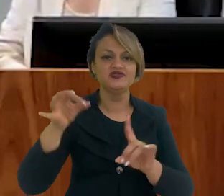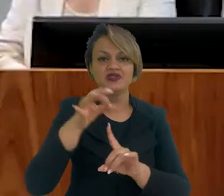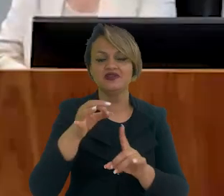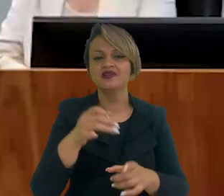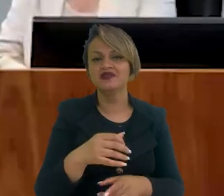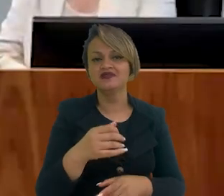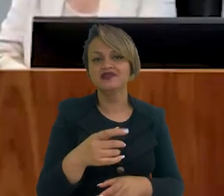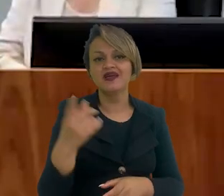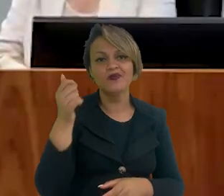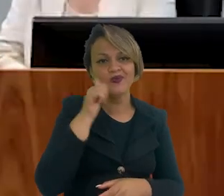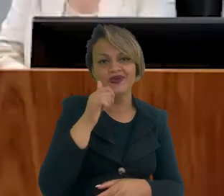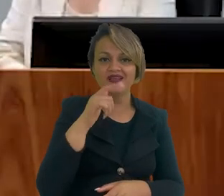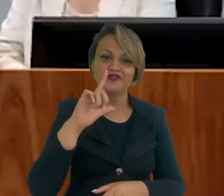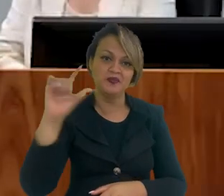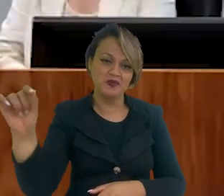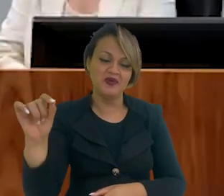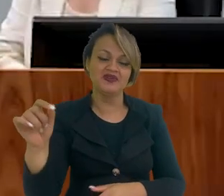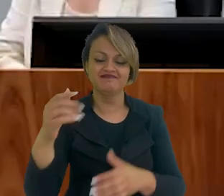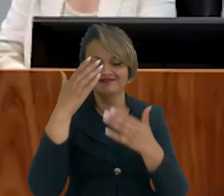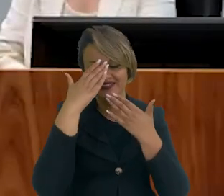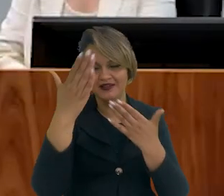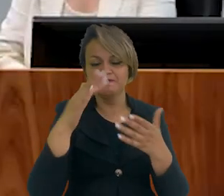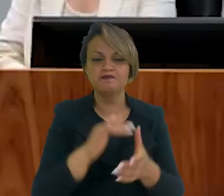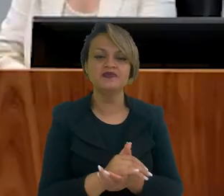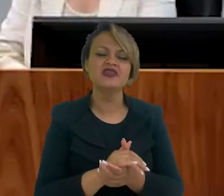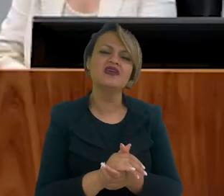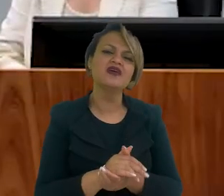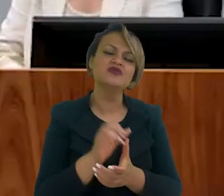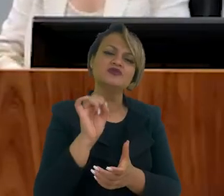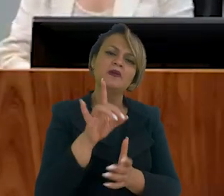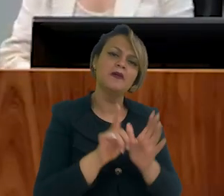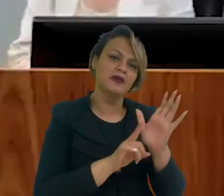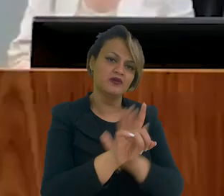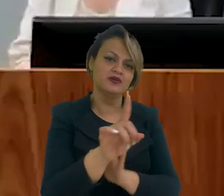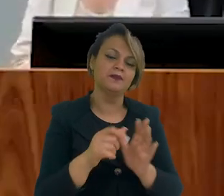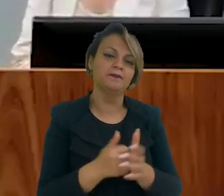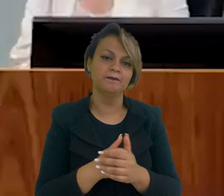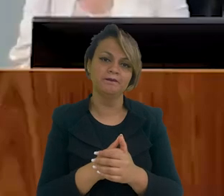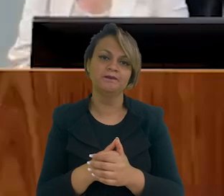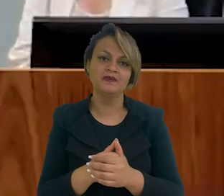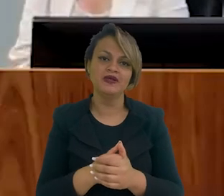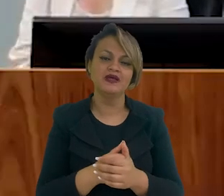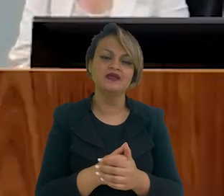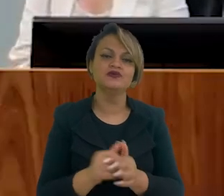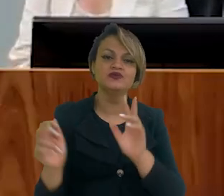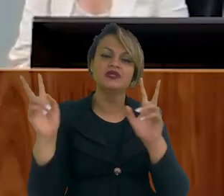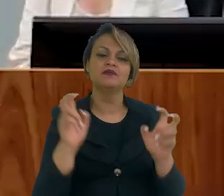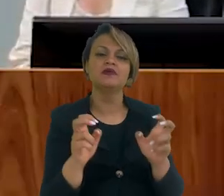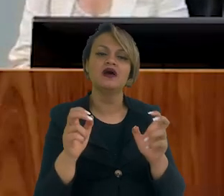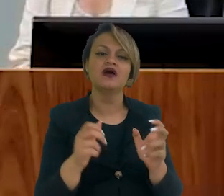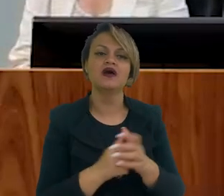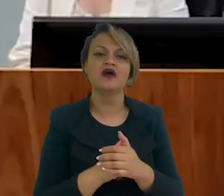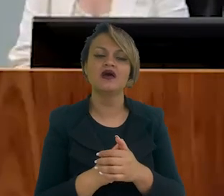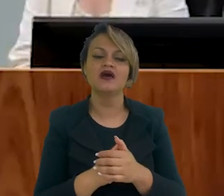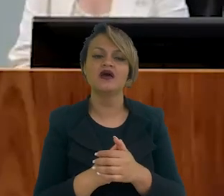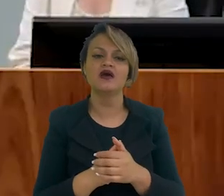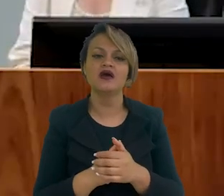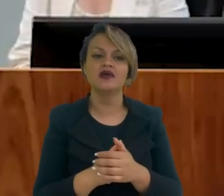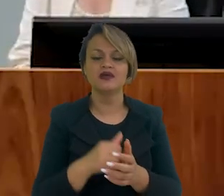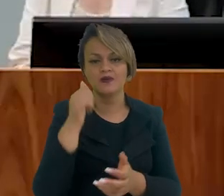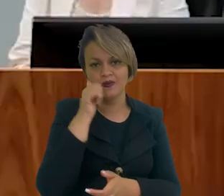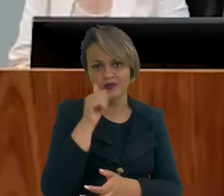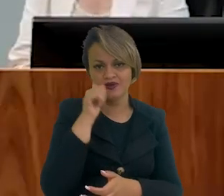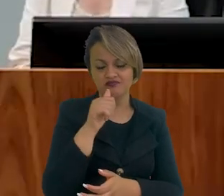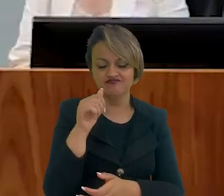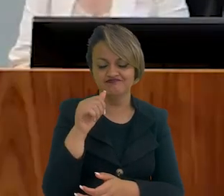Dra Leila que tá presidindo a mesa e infelizmente a doutora não está no momento eu gostaria de formular uma